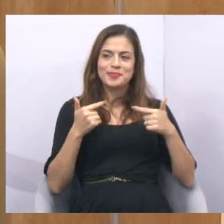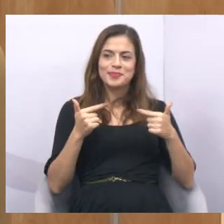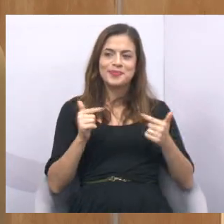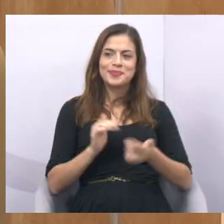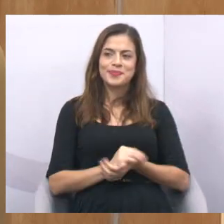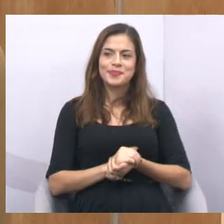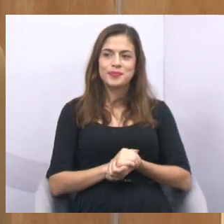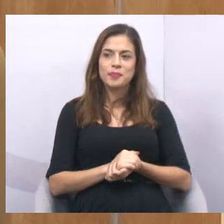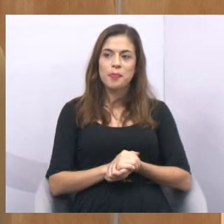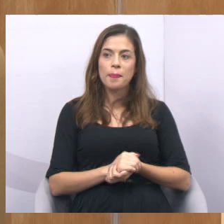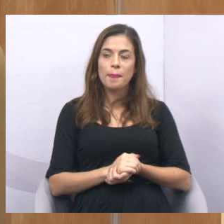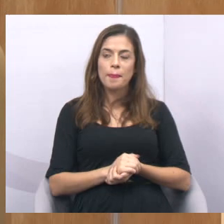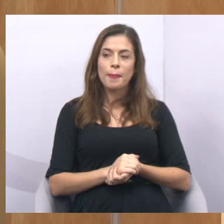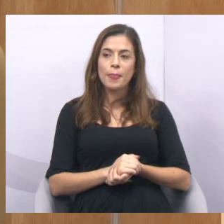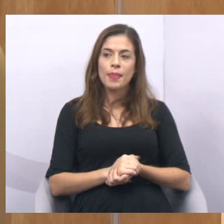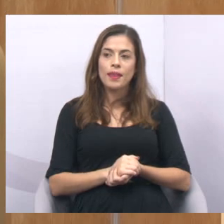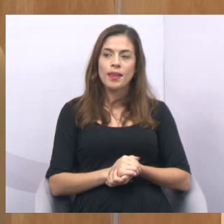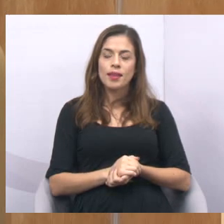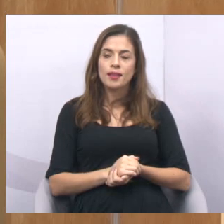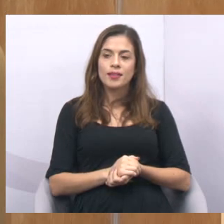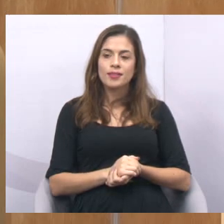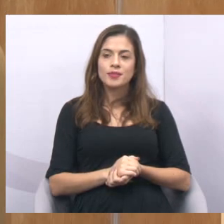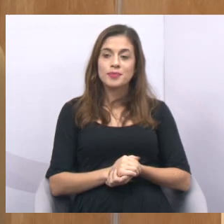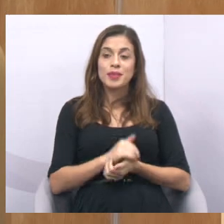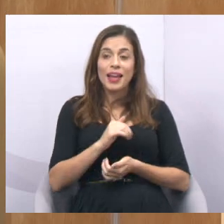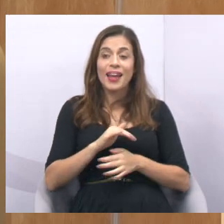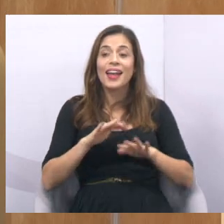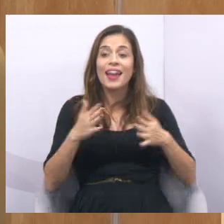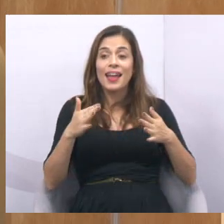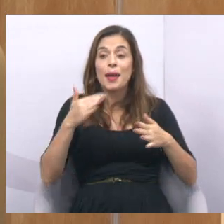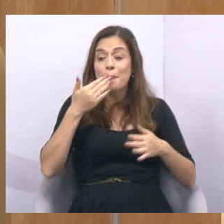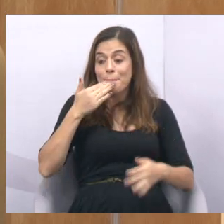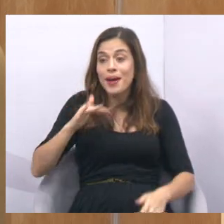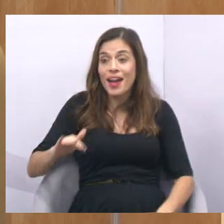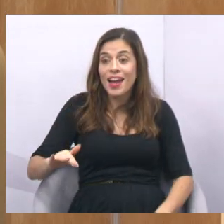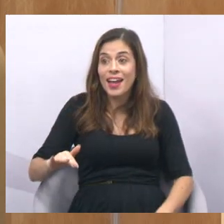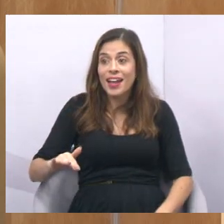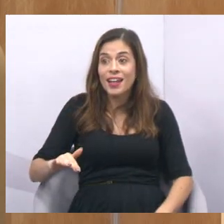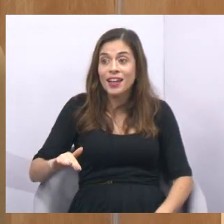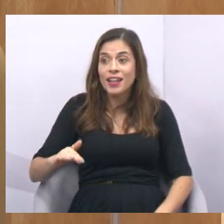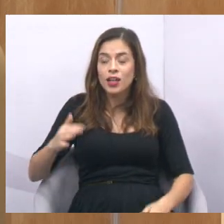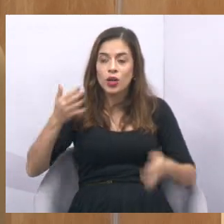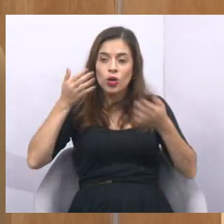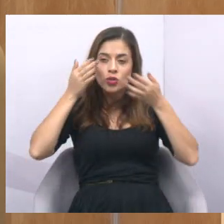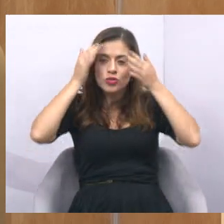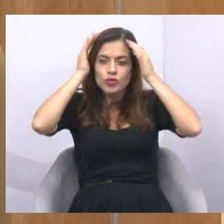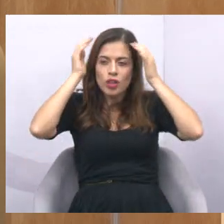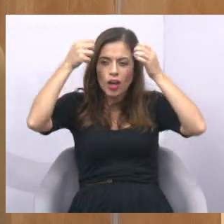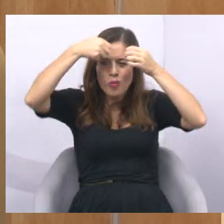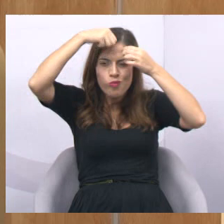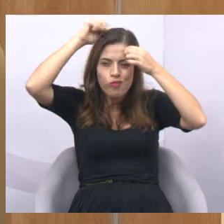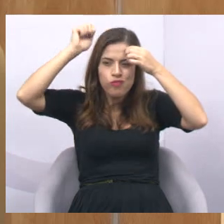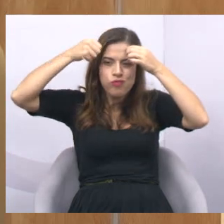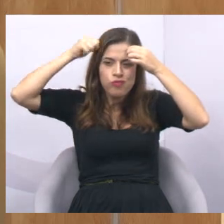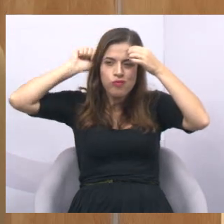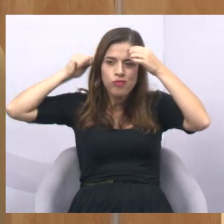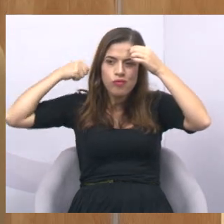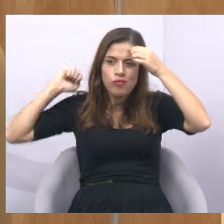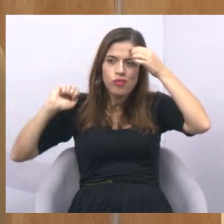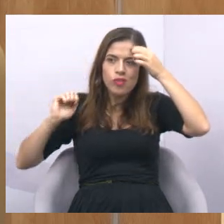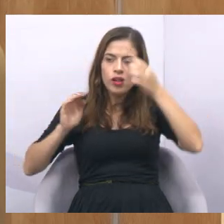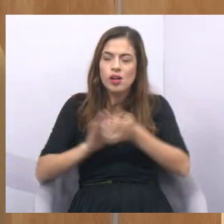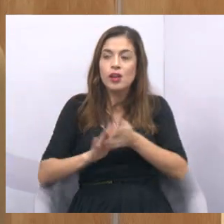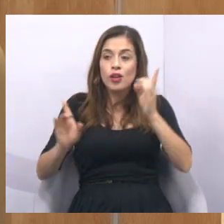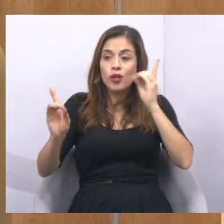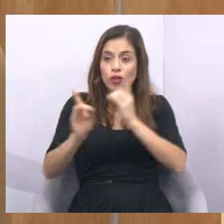viu? O que eu estou falando isso, que ele era pequeno, ele e o irmão dele, os dois raparam a cabeça. E eu encontrava com ele